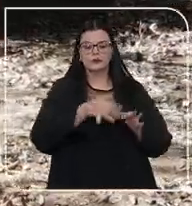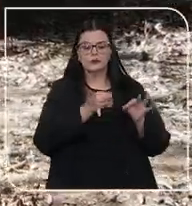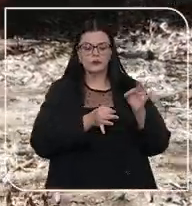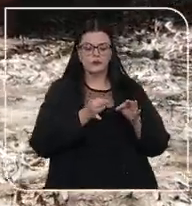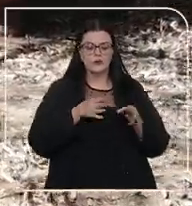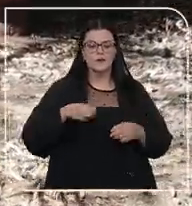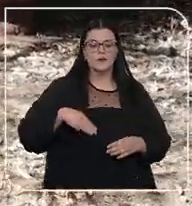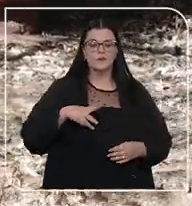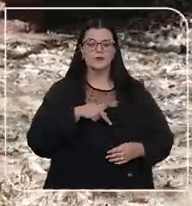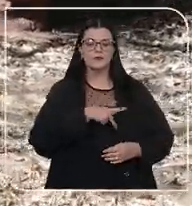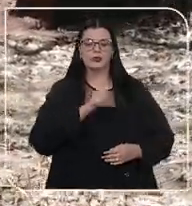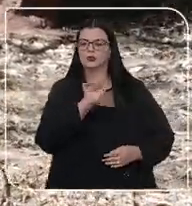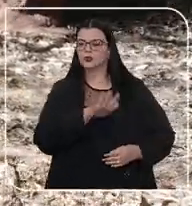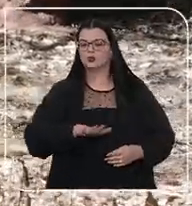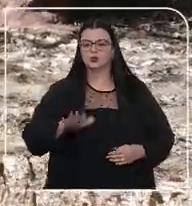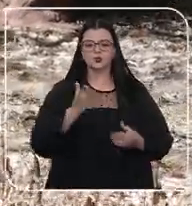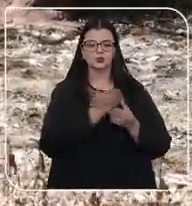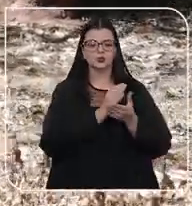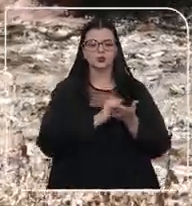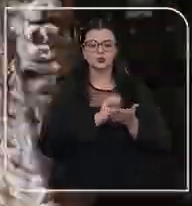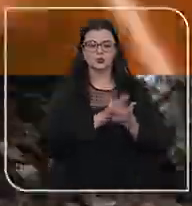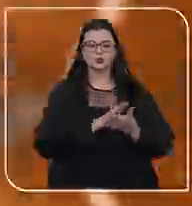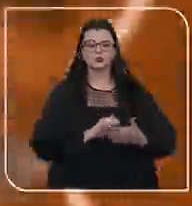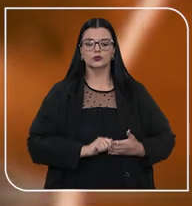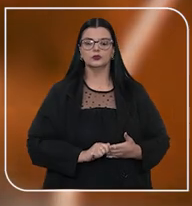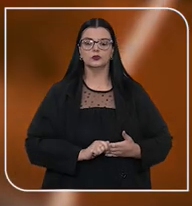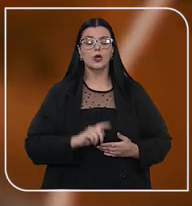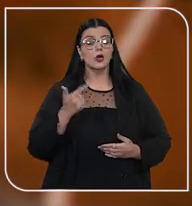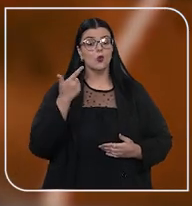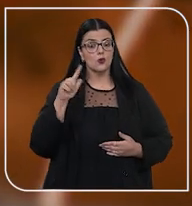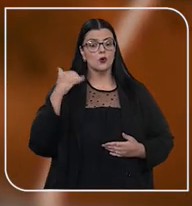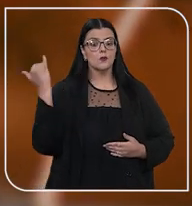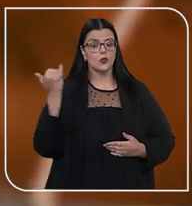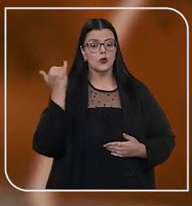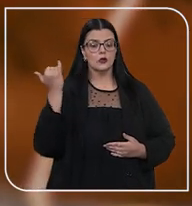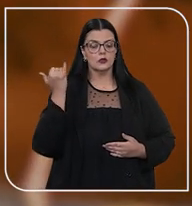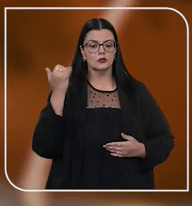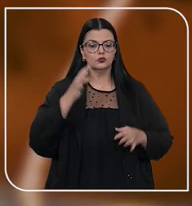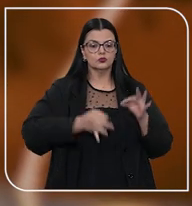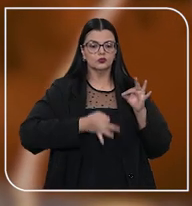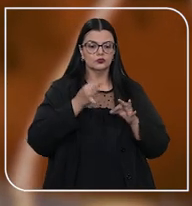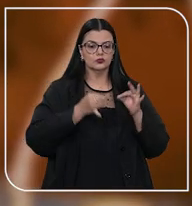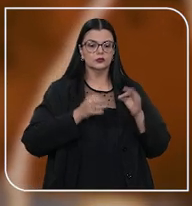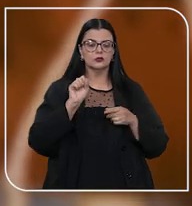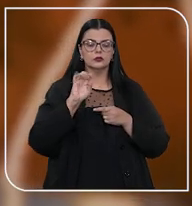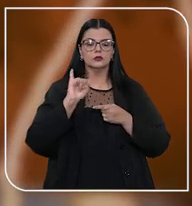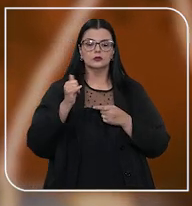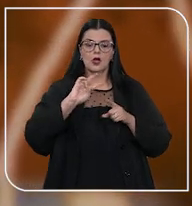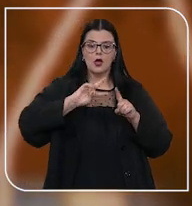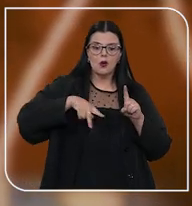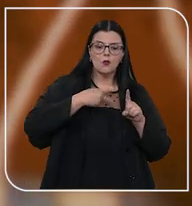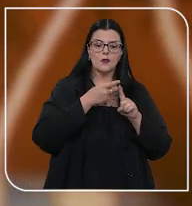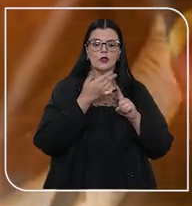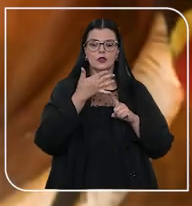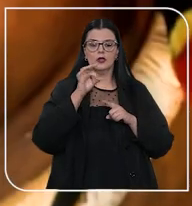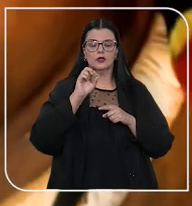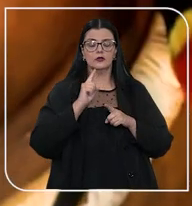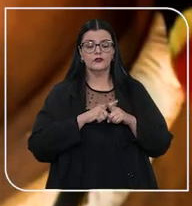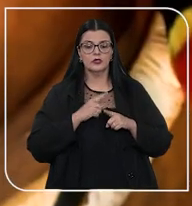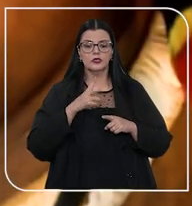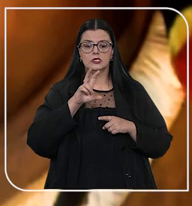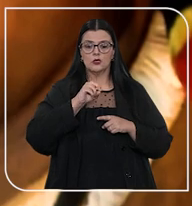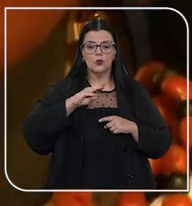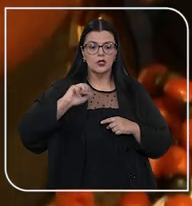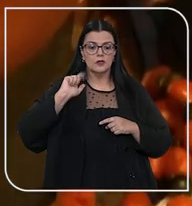com a participação do Ministério Público em todo o processo. Em outro importante julgamento, o STJ aumentou em 10 vezes, fixando